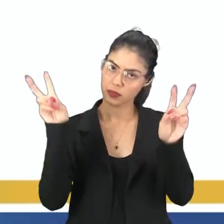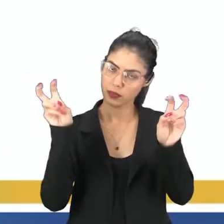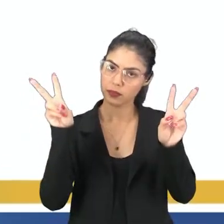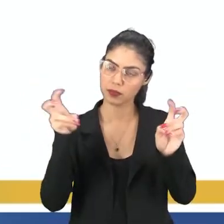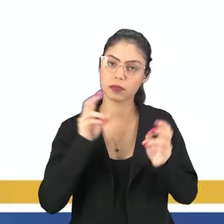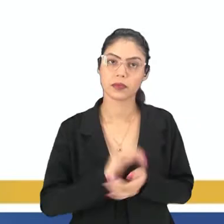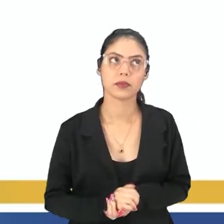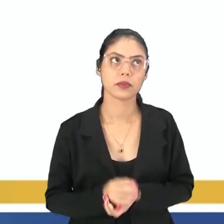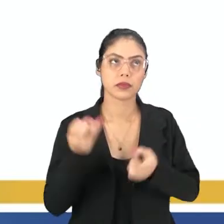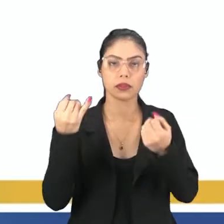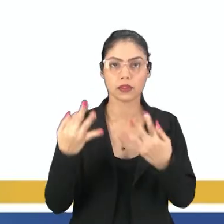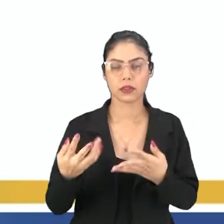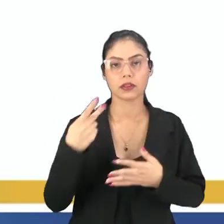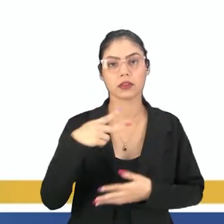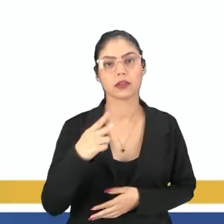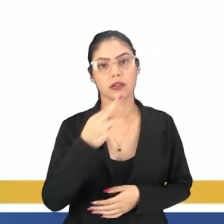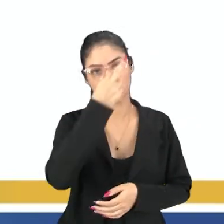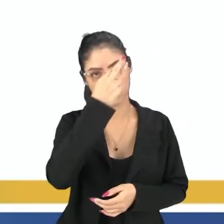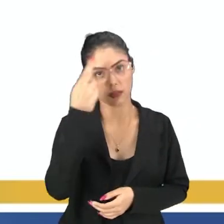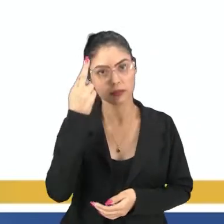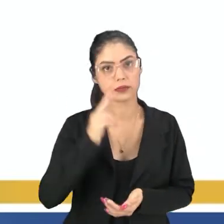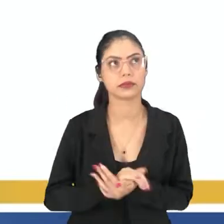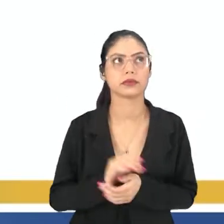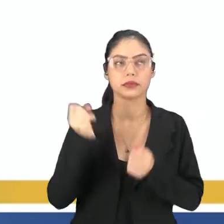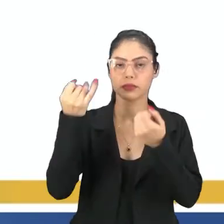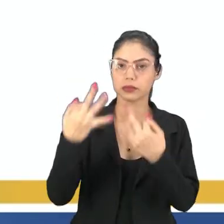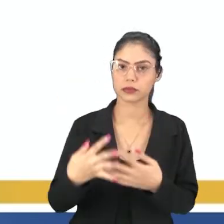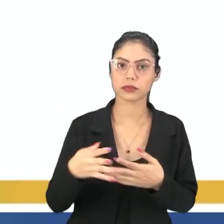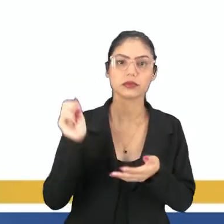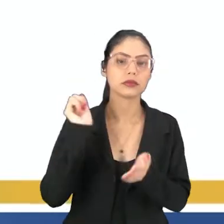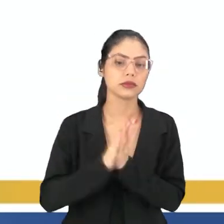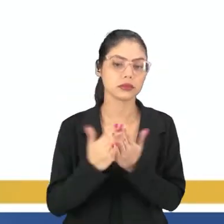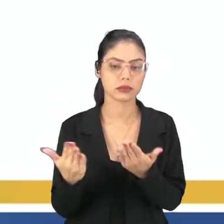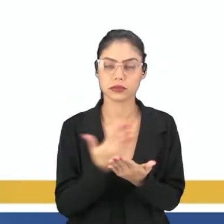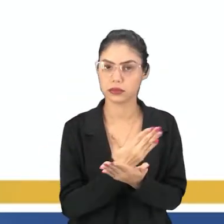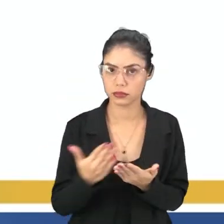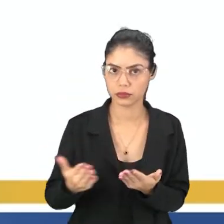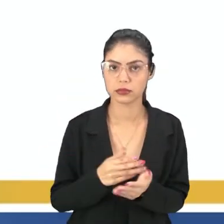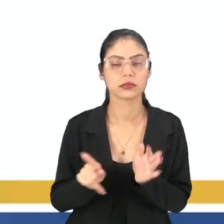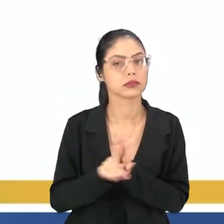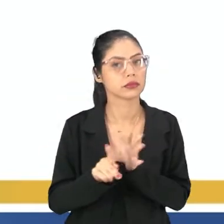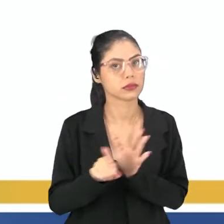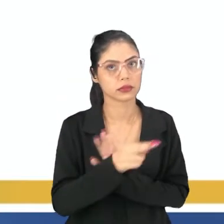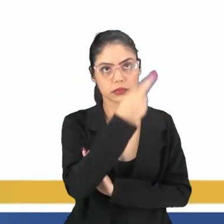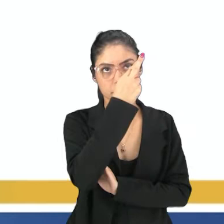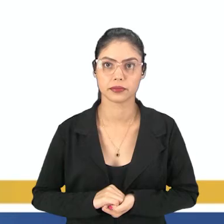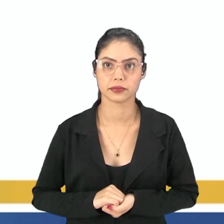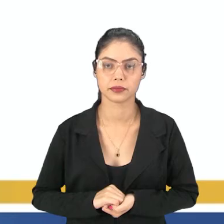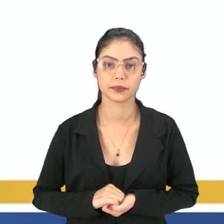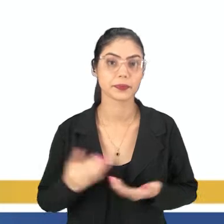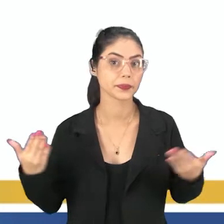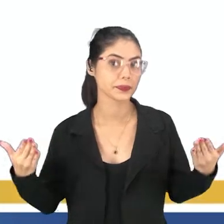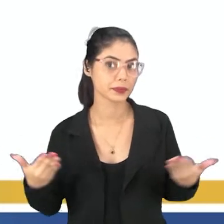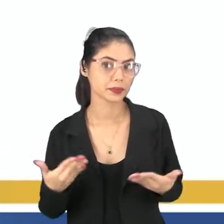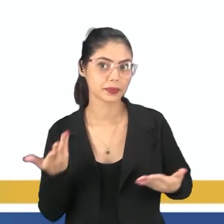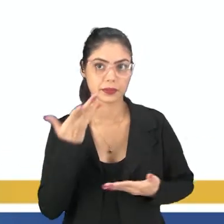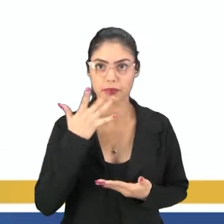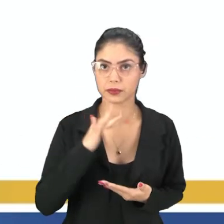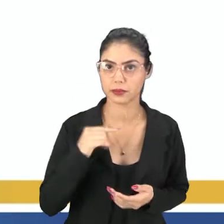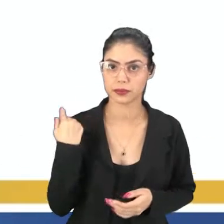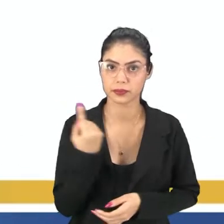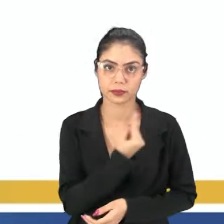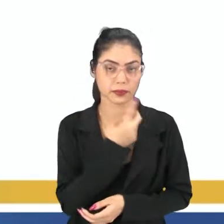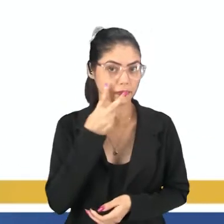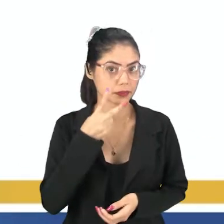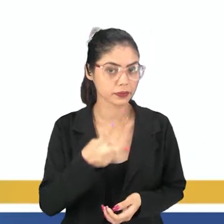tema para contar a sua história e aí eles relatam no livro, né, a sua própria história. Agora, crianças, nós vamos